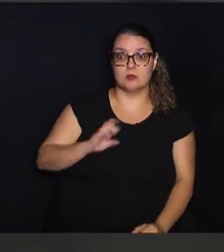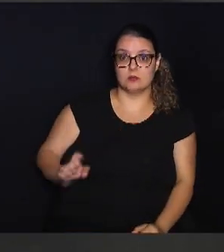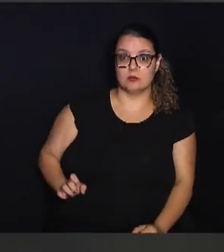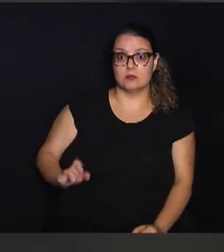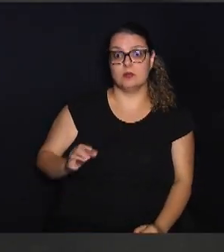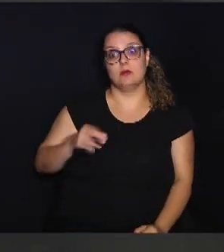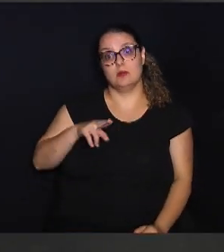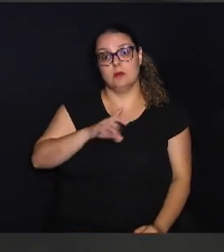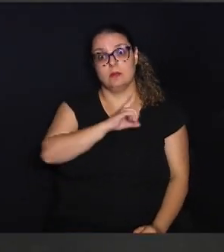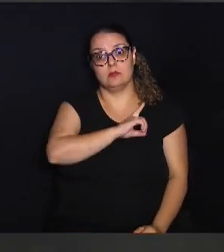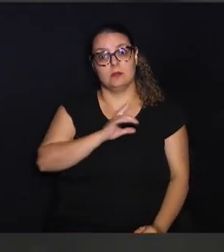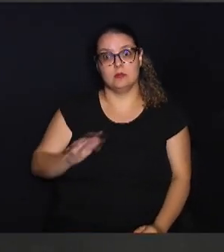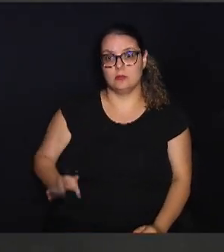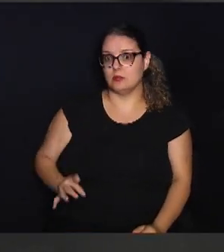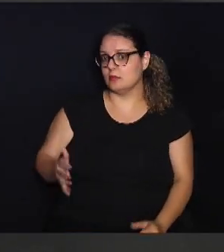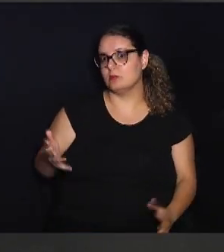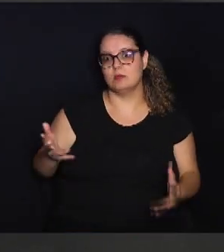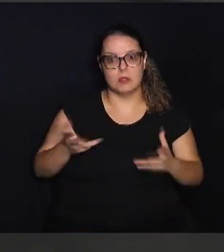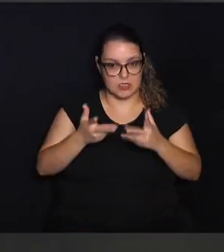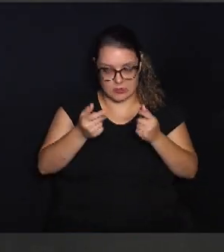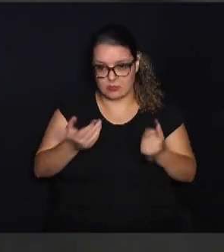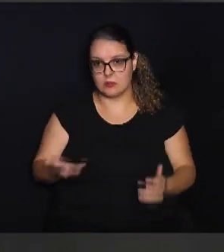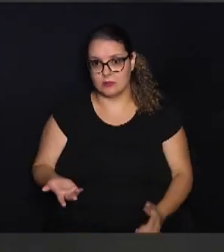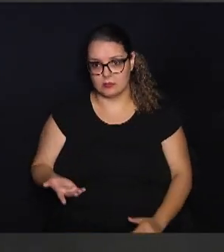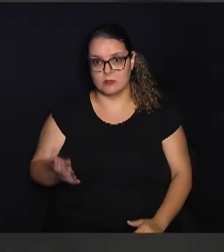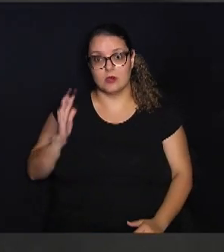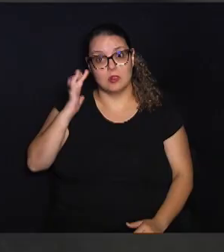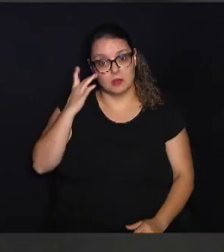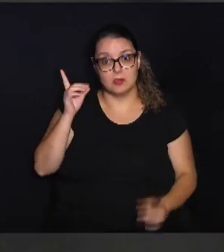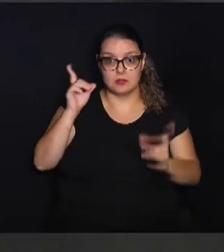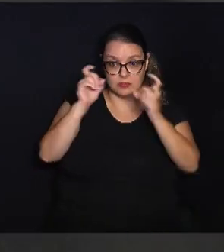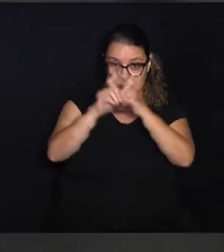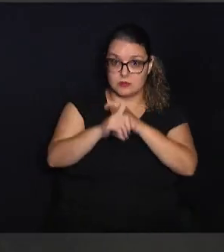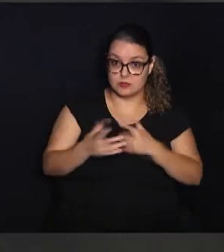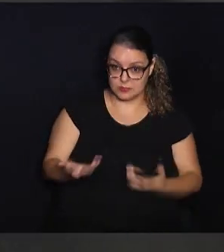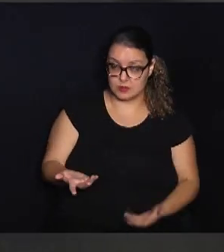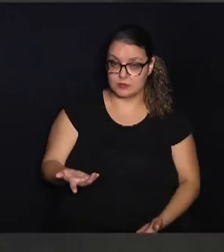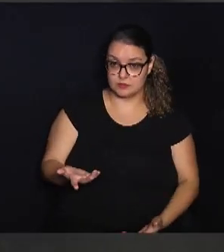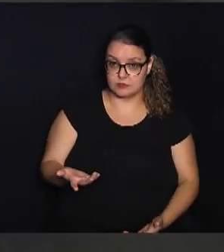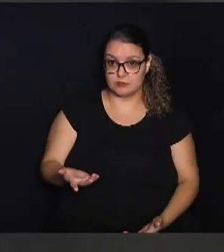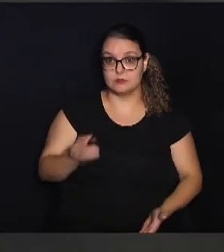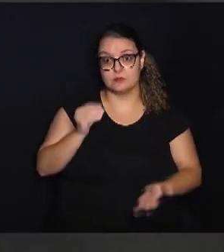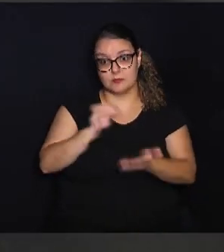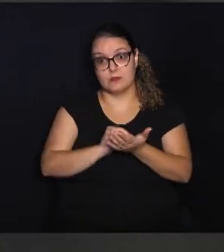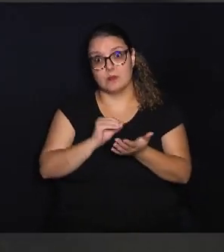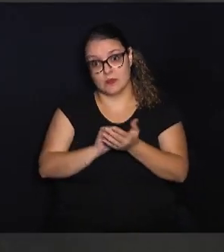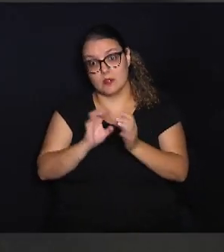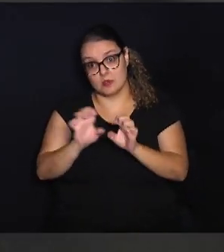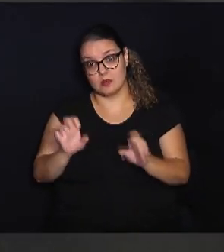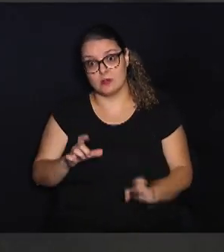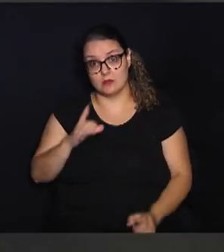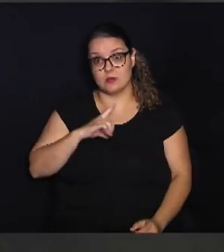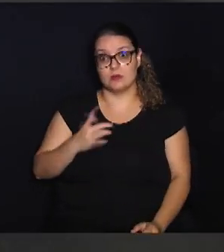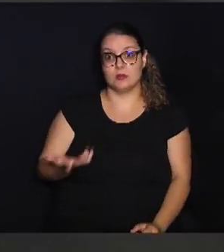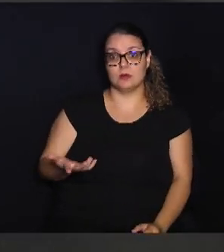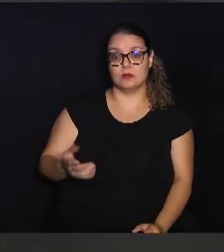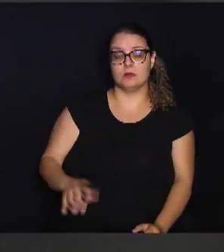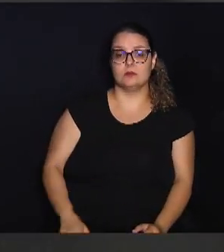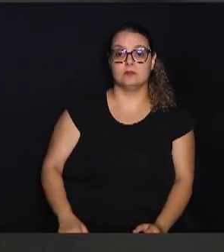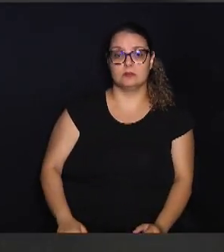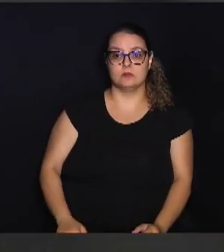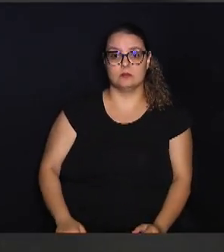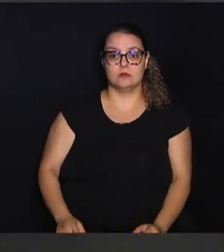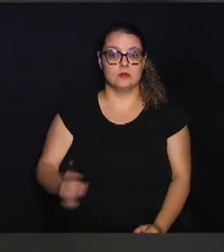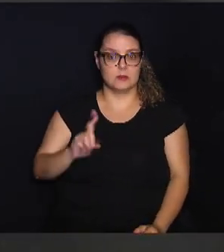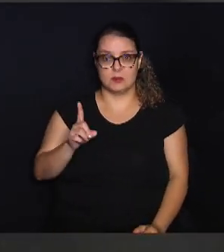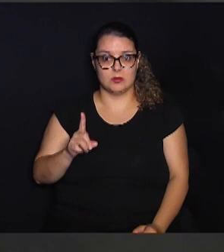um federal, maravilhoso. Acho difícil, porque pela falta de estrutura que nós temos, mas não por